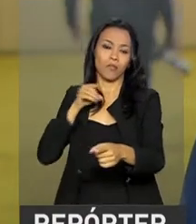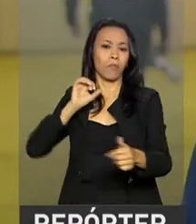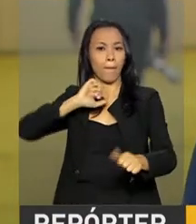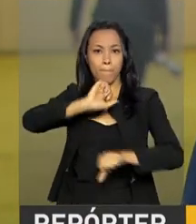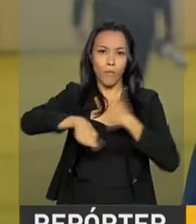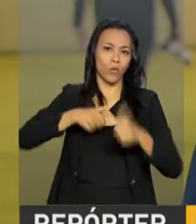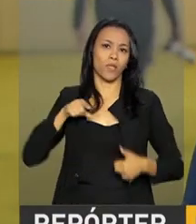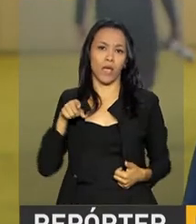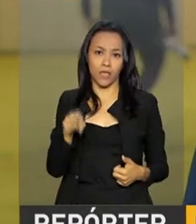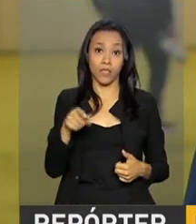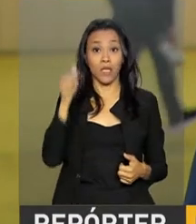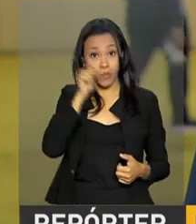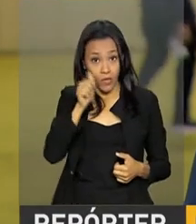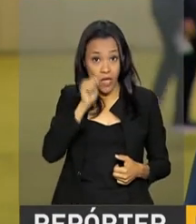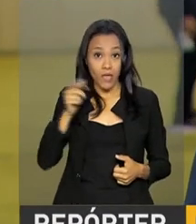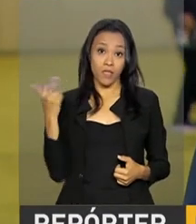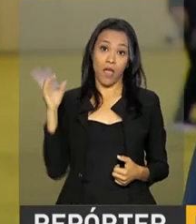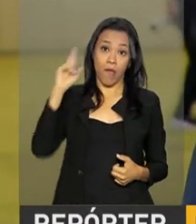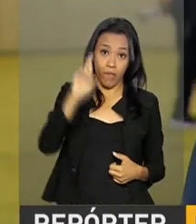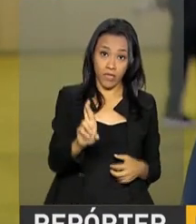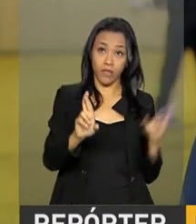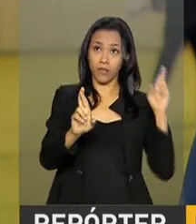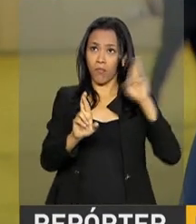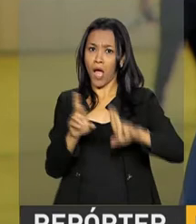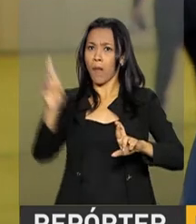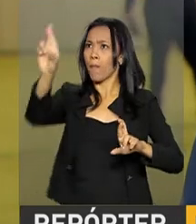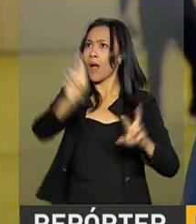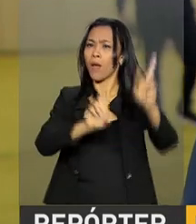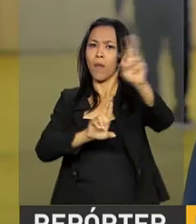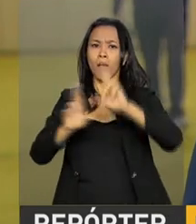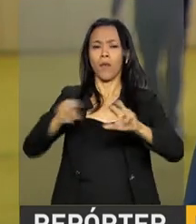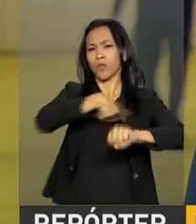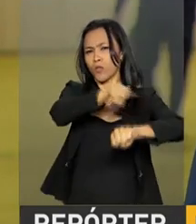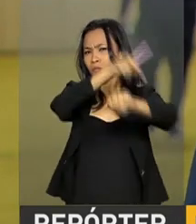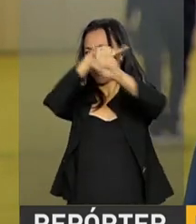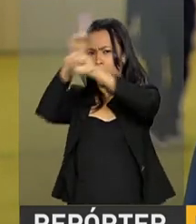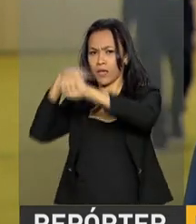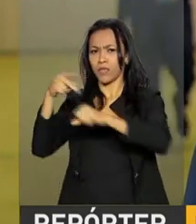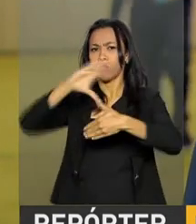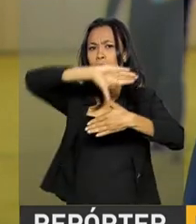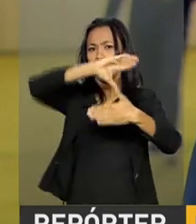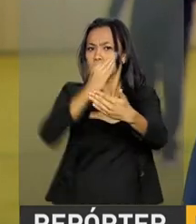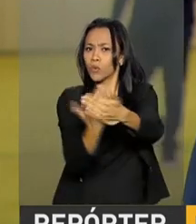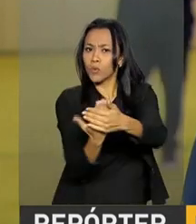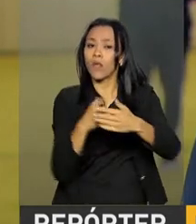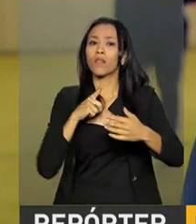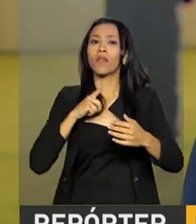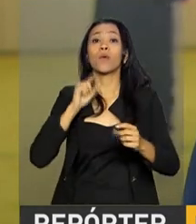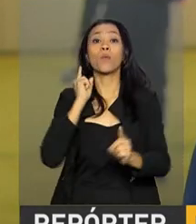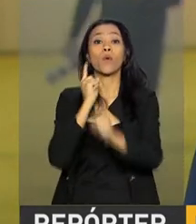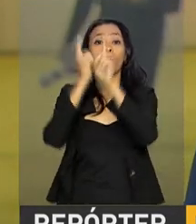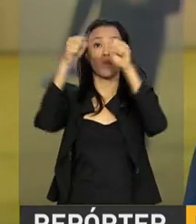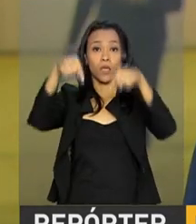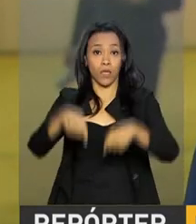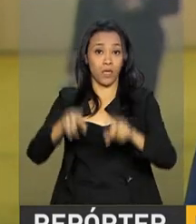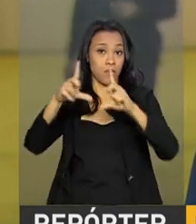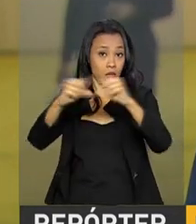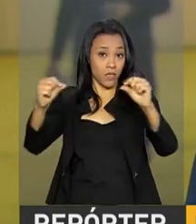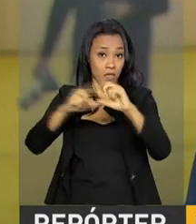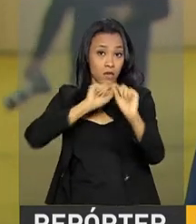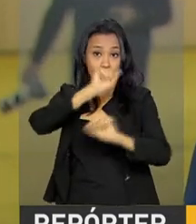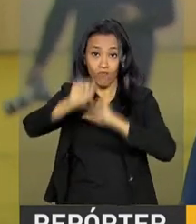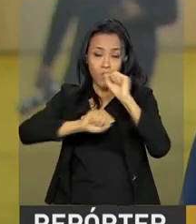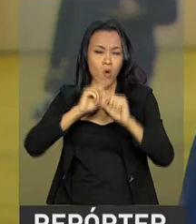esse cenário mulheres representantes de países que fazem parte do mercosul participou de um encontro aqui em brasília para